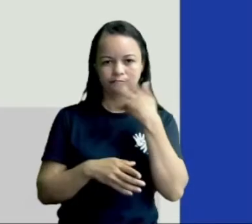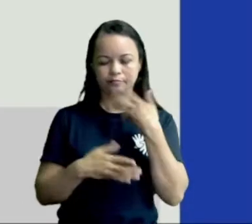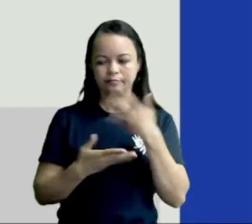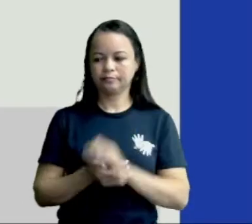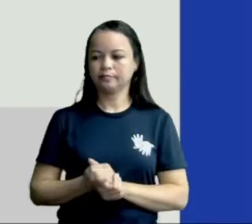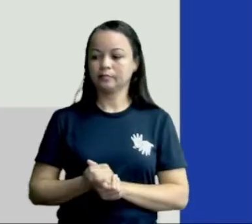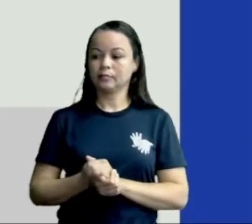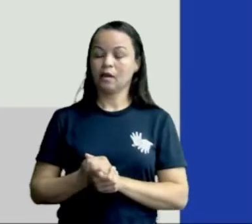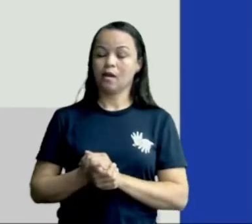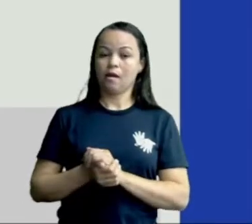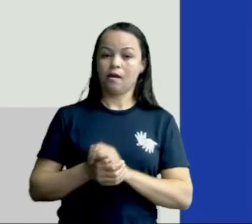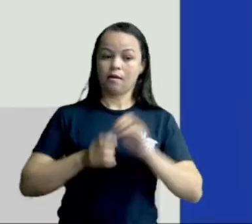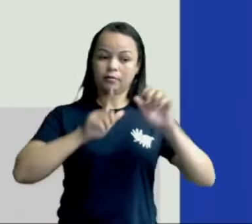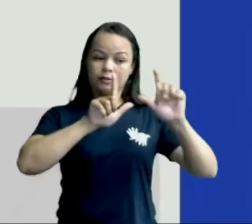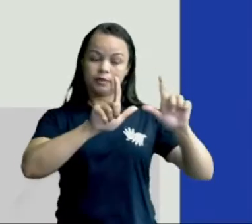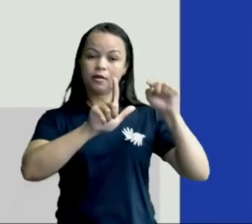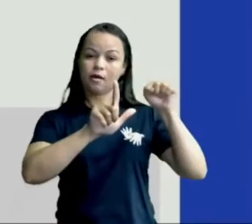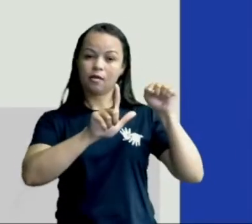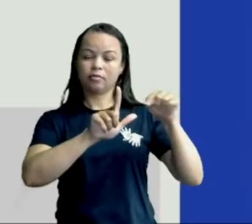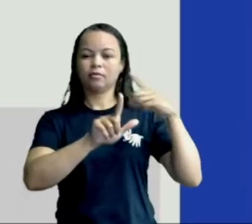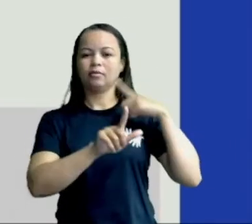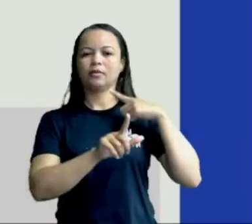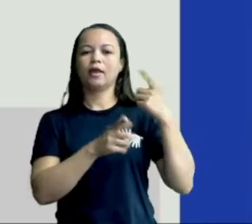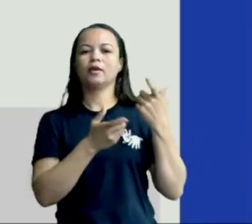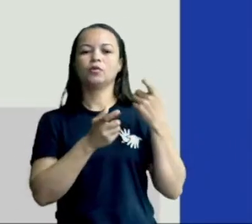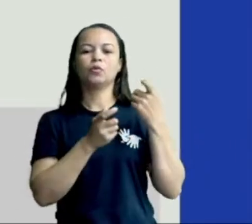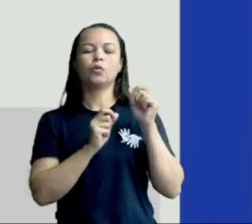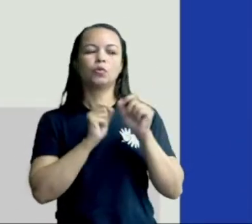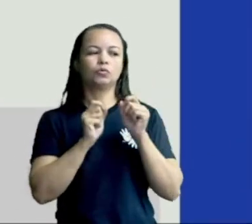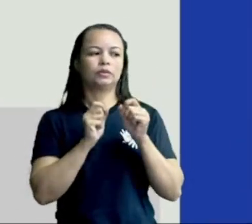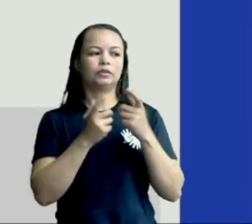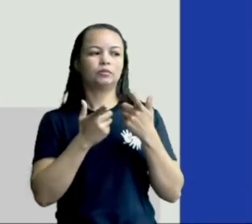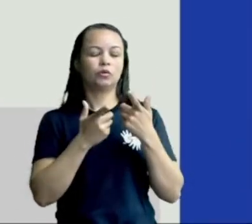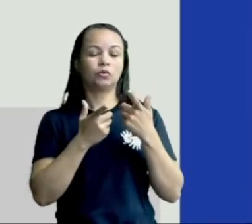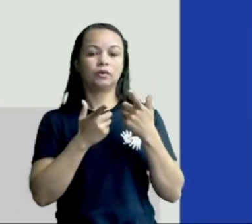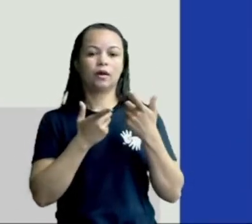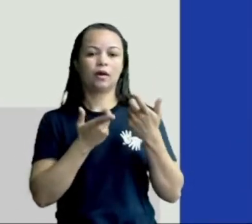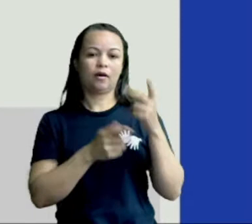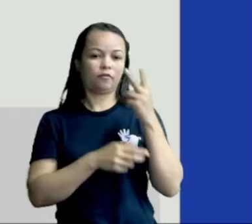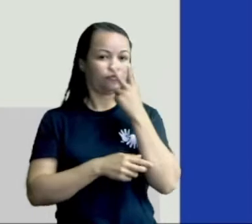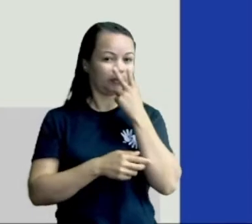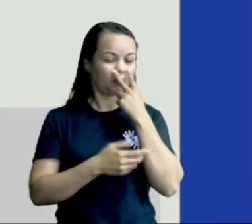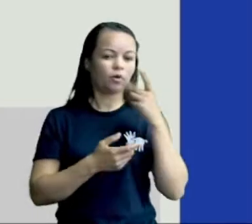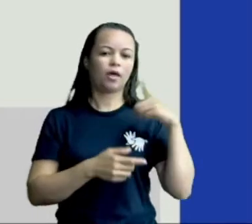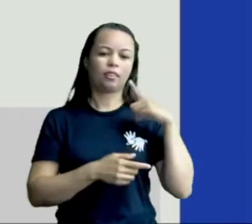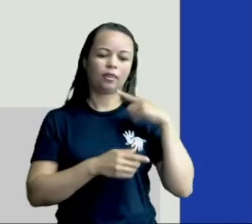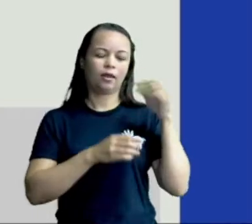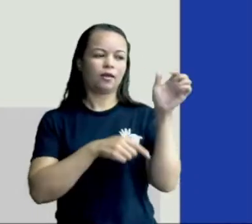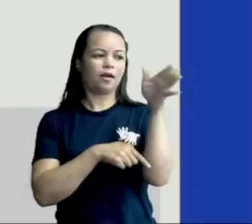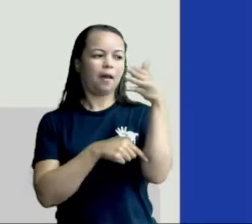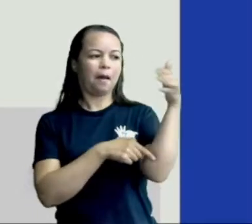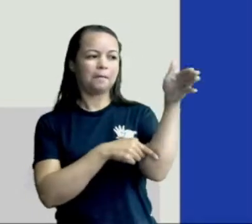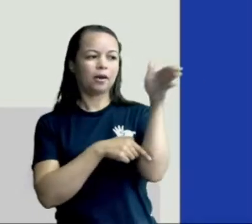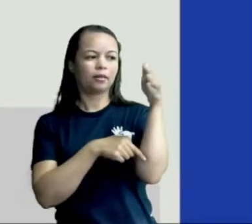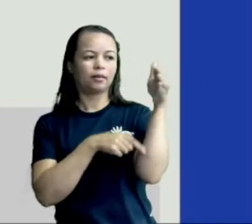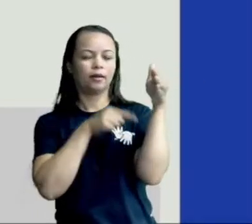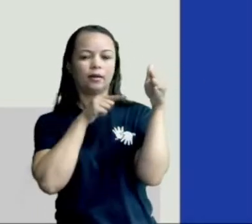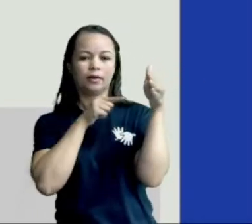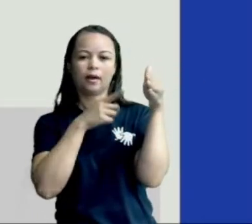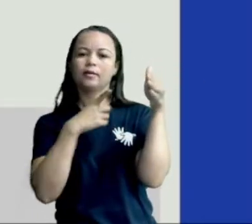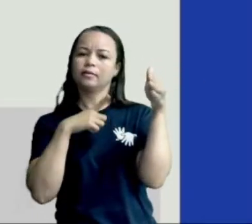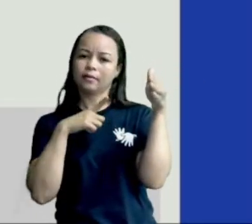Olha, aqui eu tenho os símbolos da Vitória, que eu falei para vocês. Tem a bandeira, Vitória, e tem o